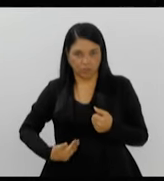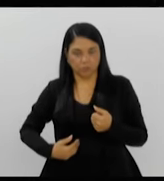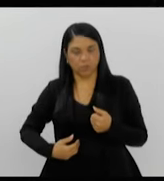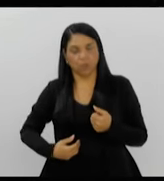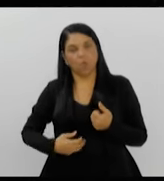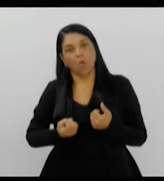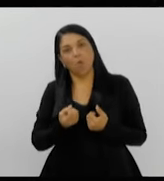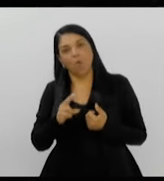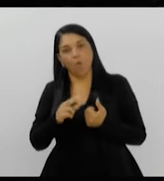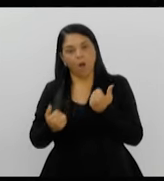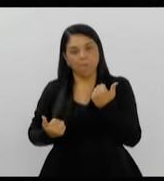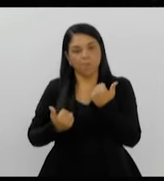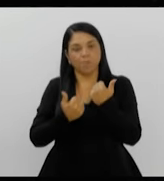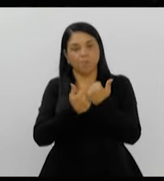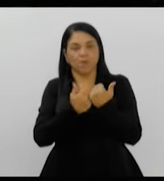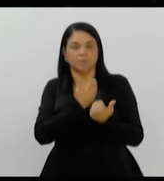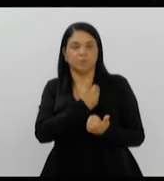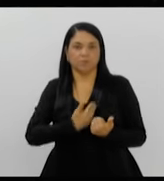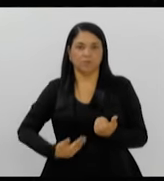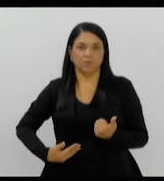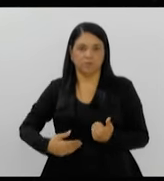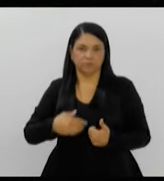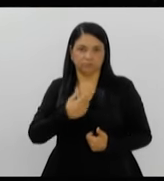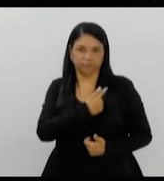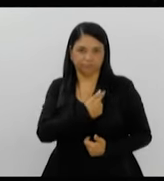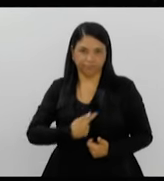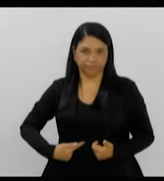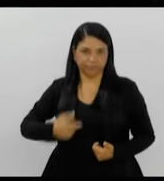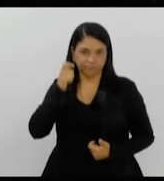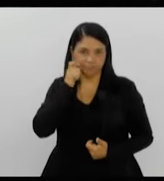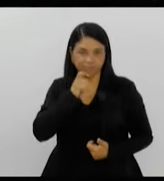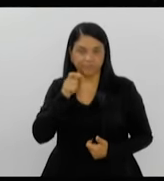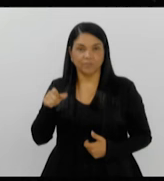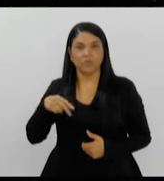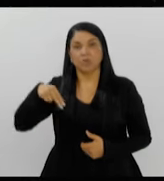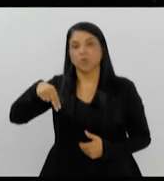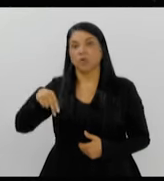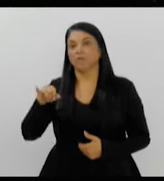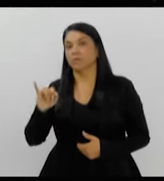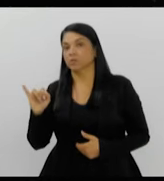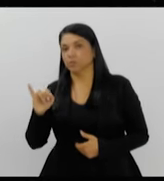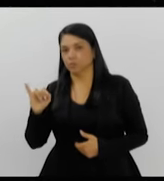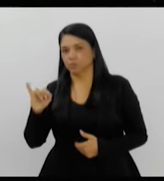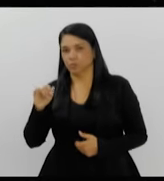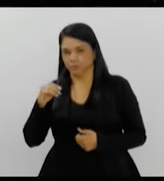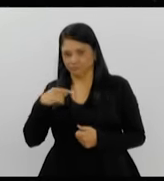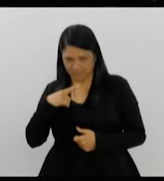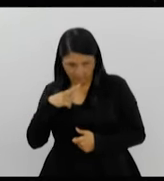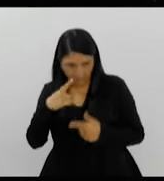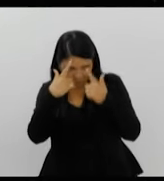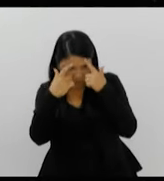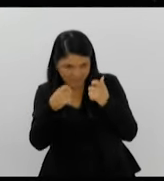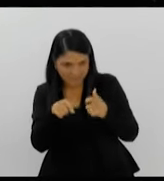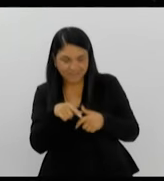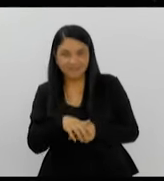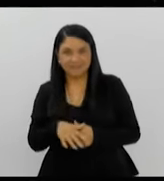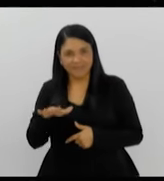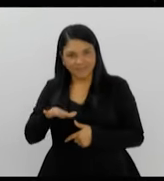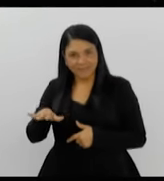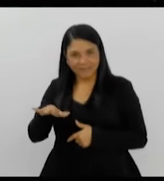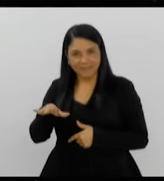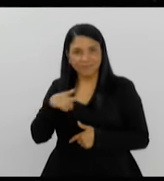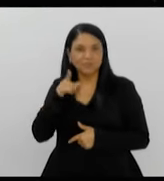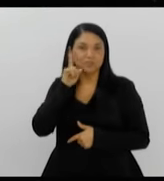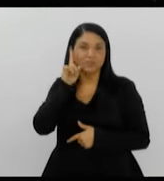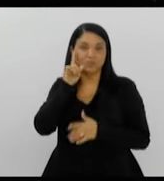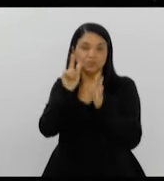governo Cláudio Castro nove Iguaçu tem violência lá todo dia